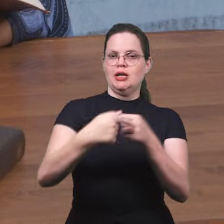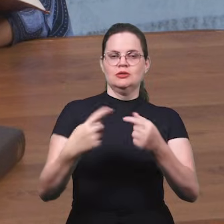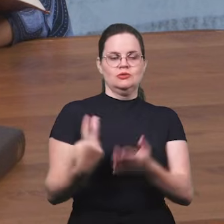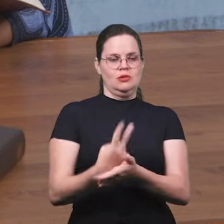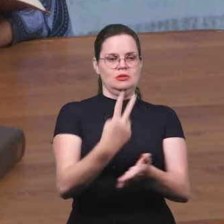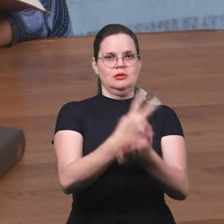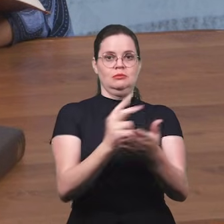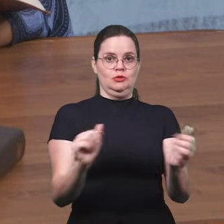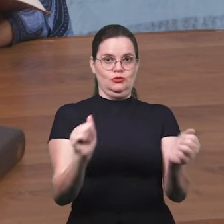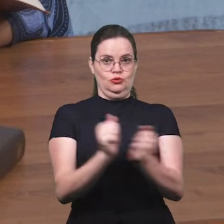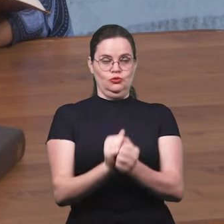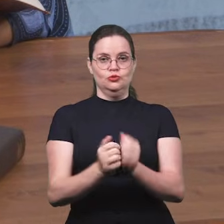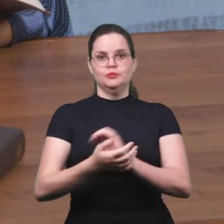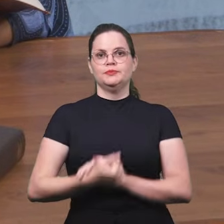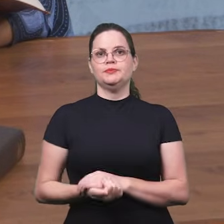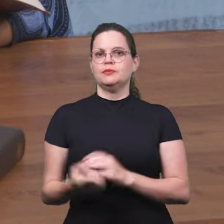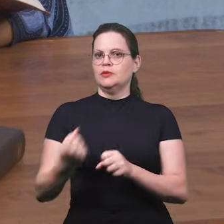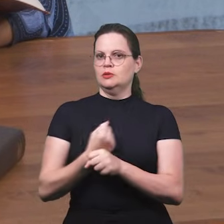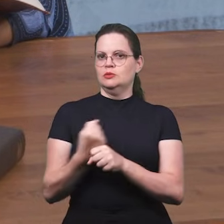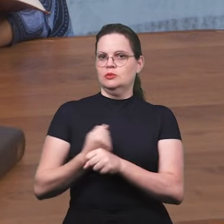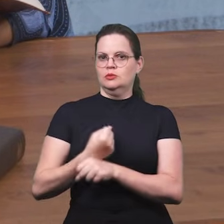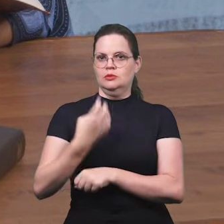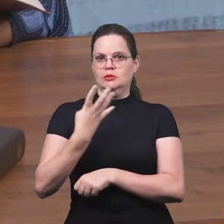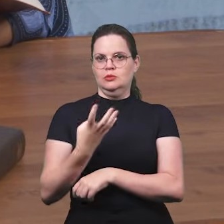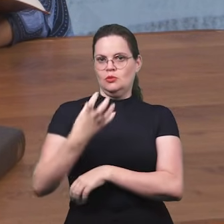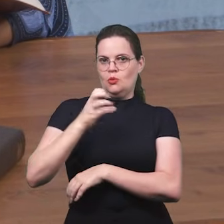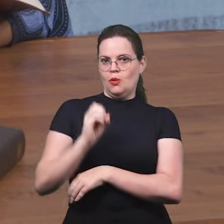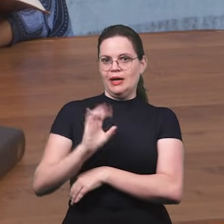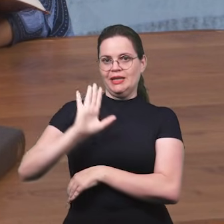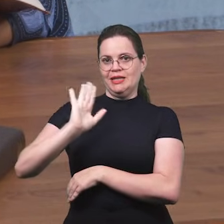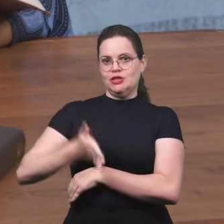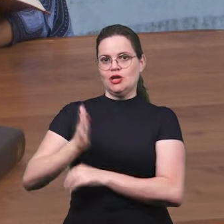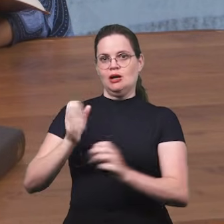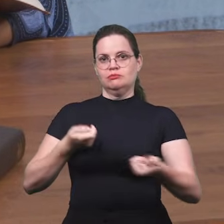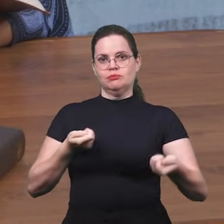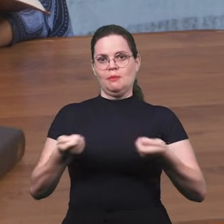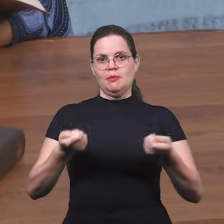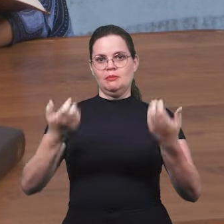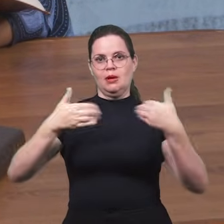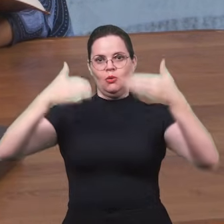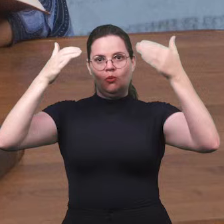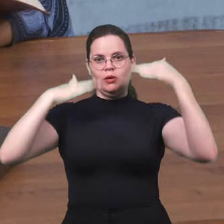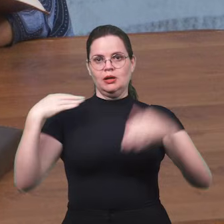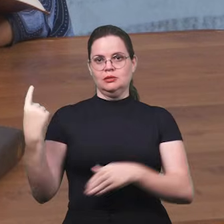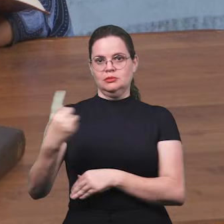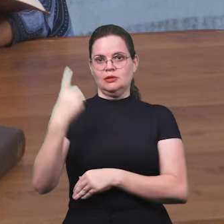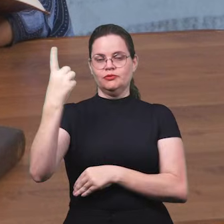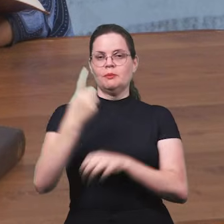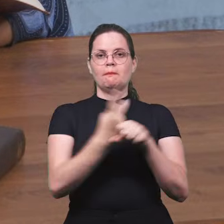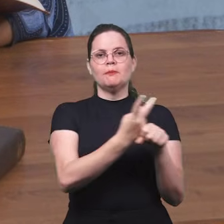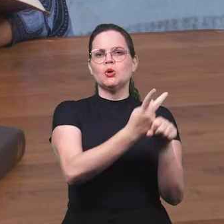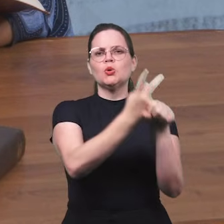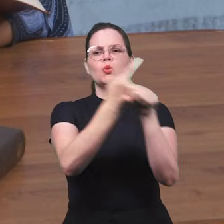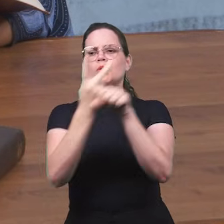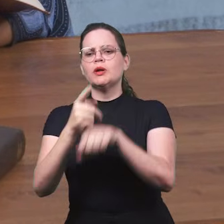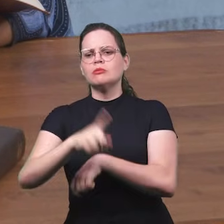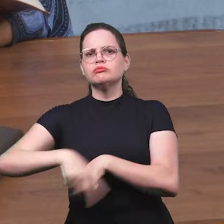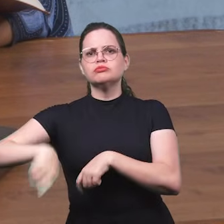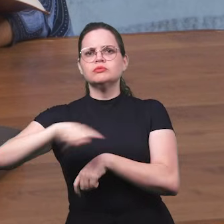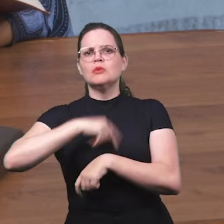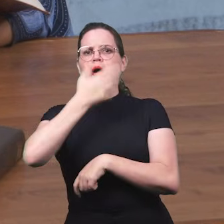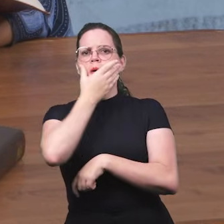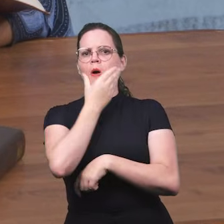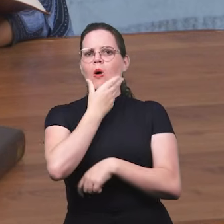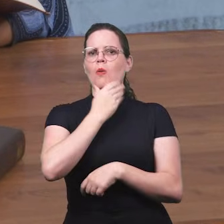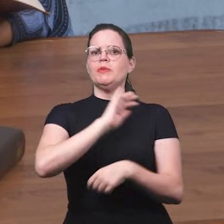pais. No ano 40 do reino de Davi, se buscaram e acharam entre eles